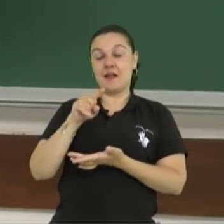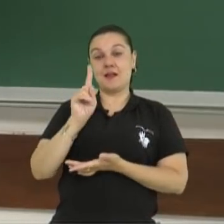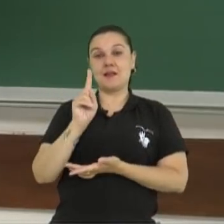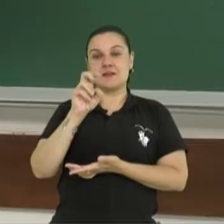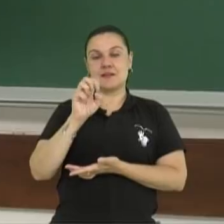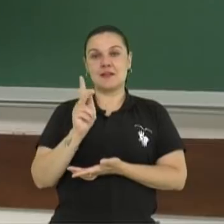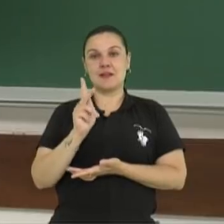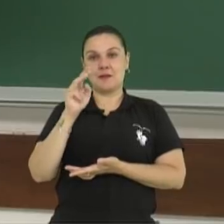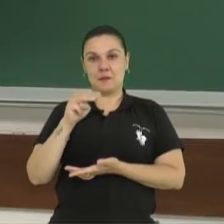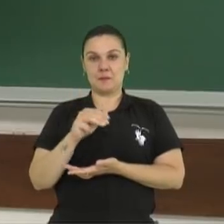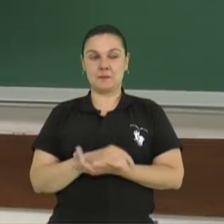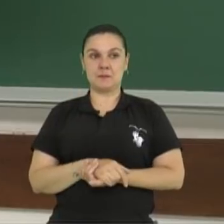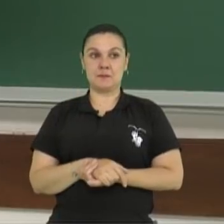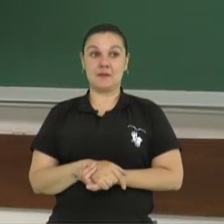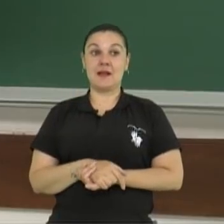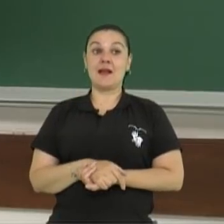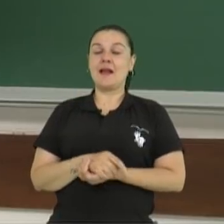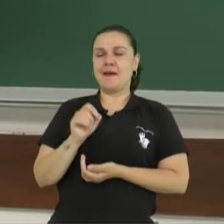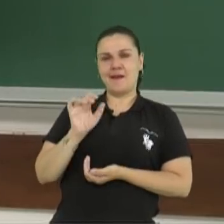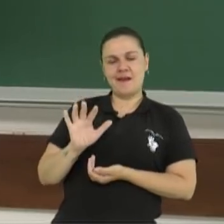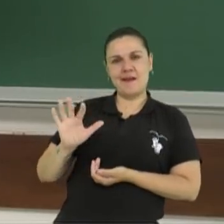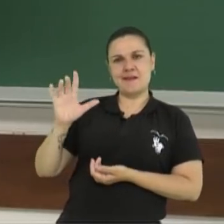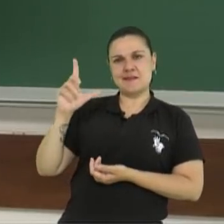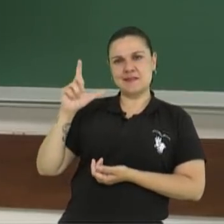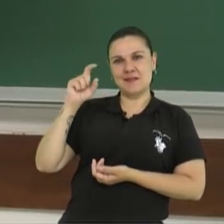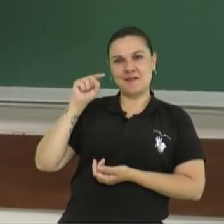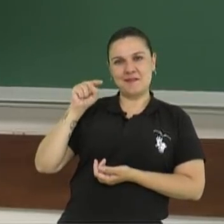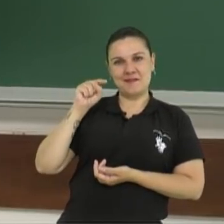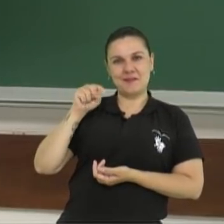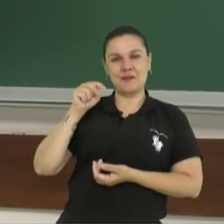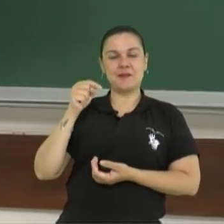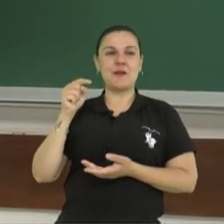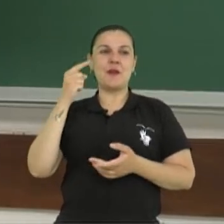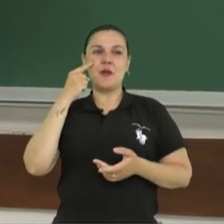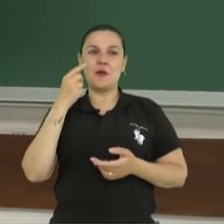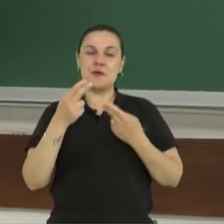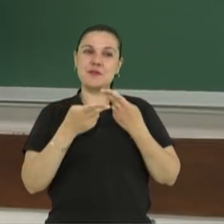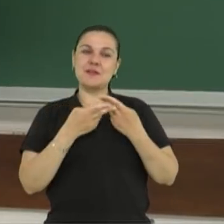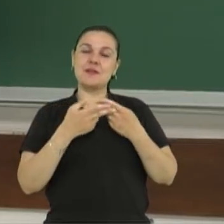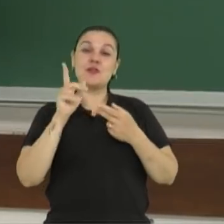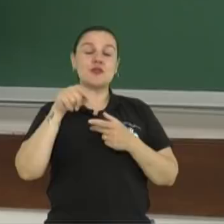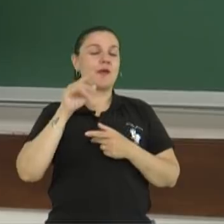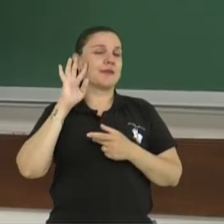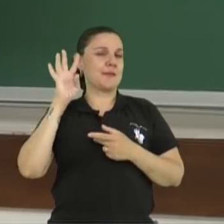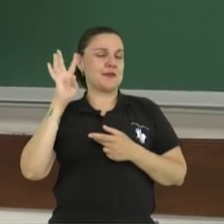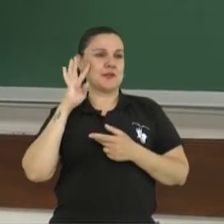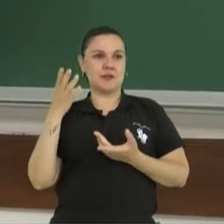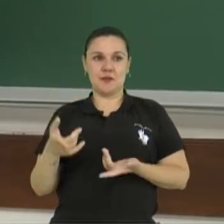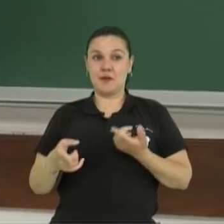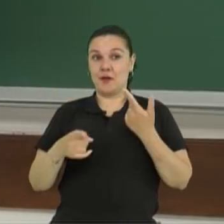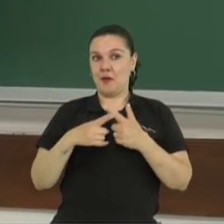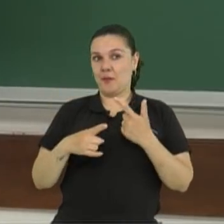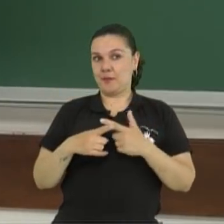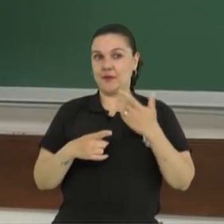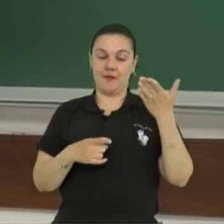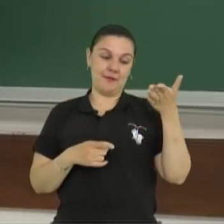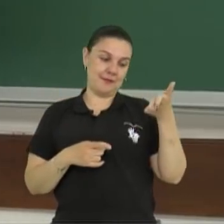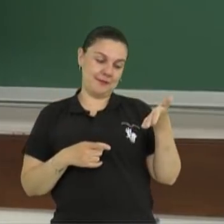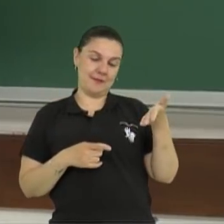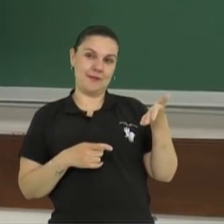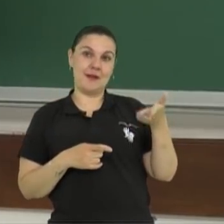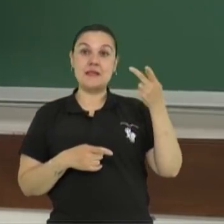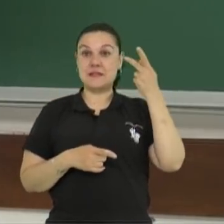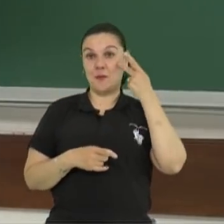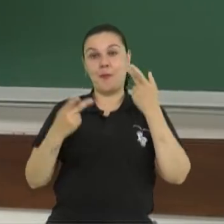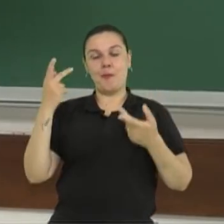de 15 quilômetros. Essa fotografia aqui a professora utilizou para ilustrar, tá? Porque nós temos aqui, né, São